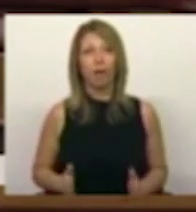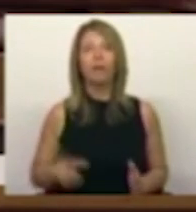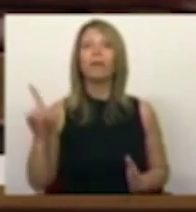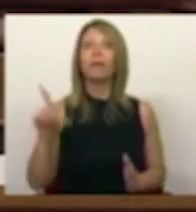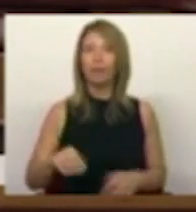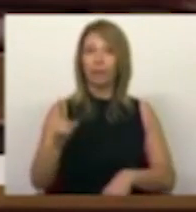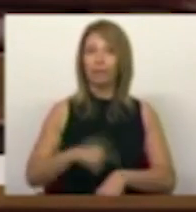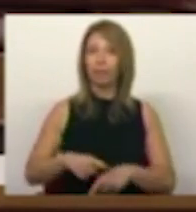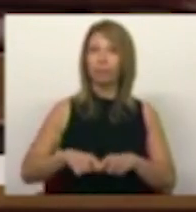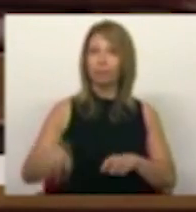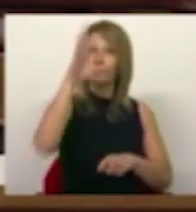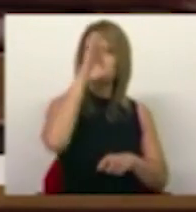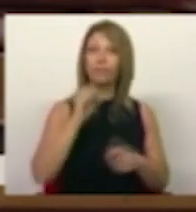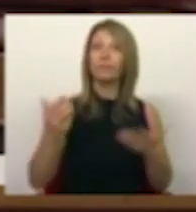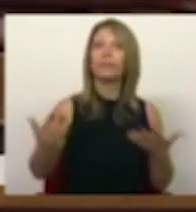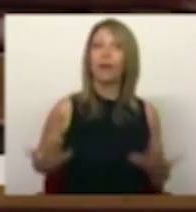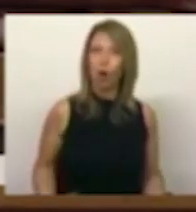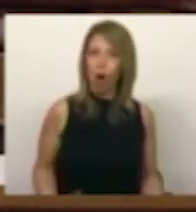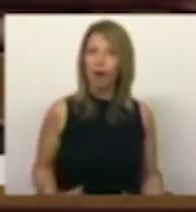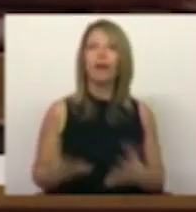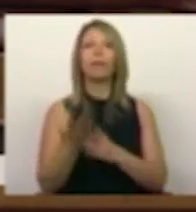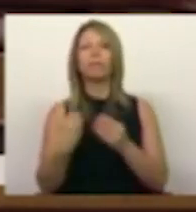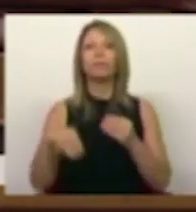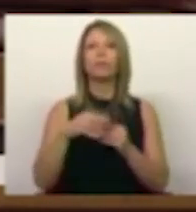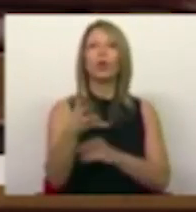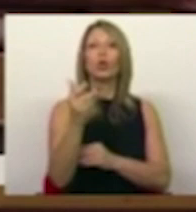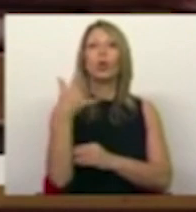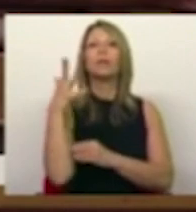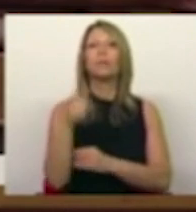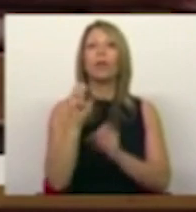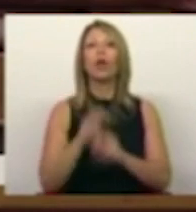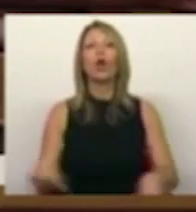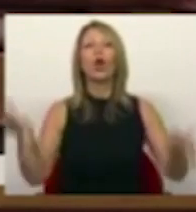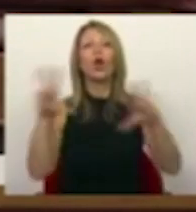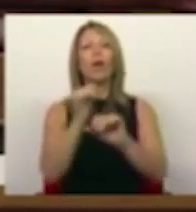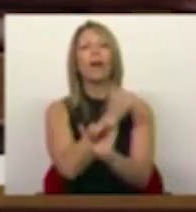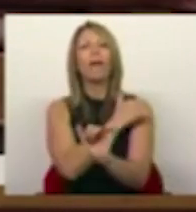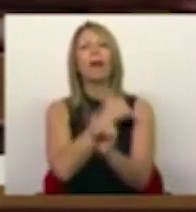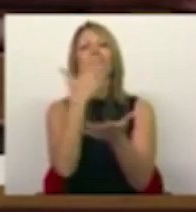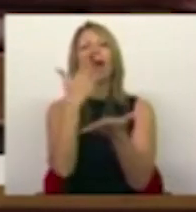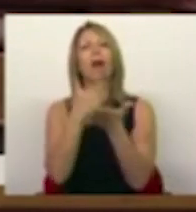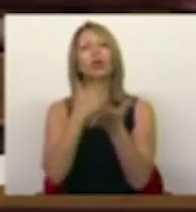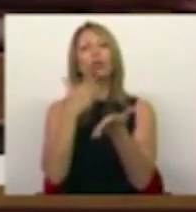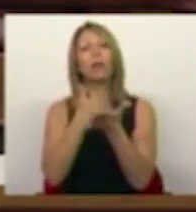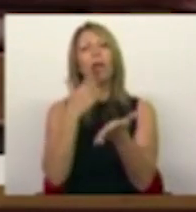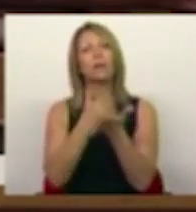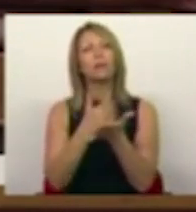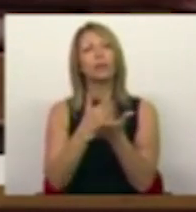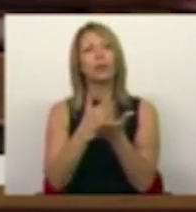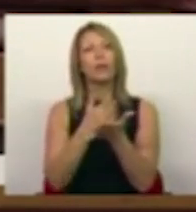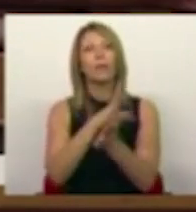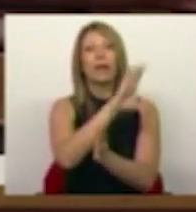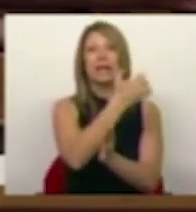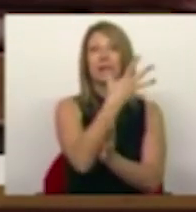legislatura acrescentar 12 mil novas camas em residências estudantis às 15 mil já